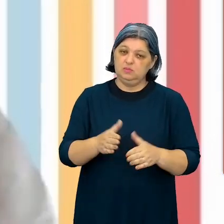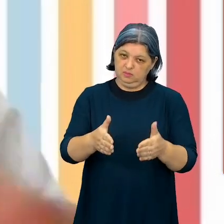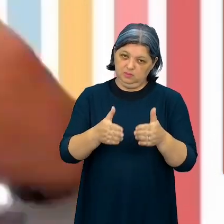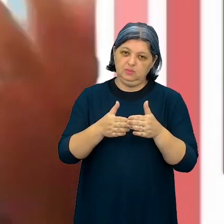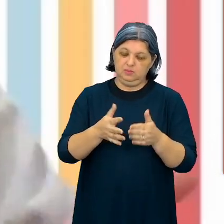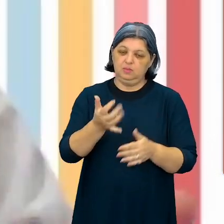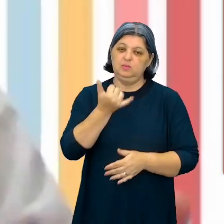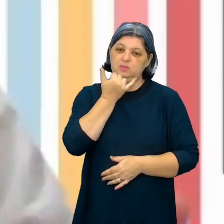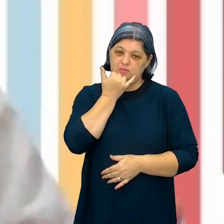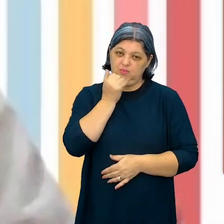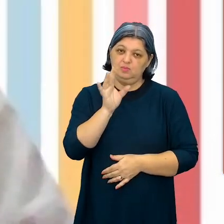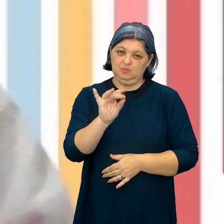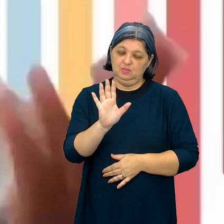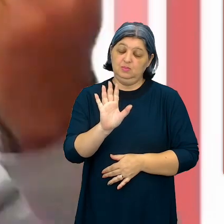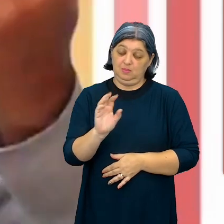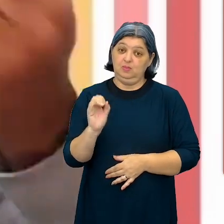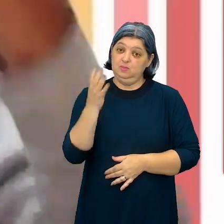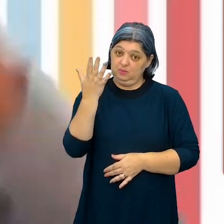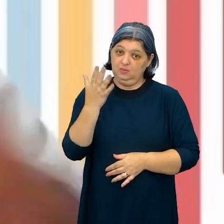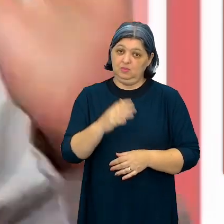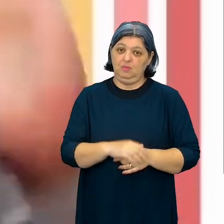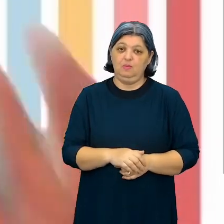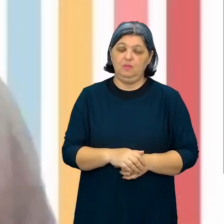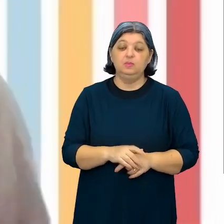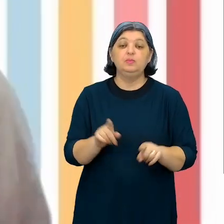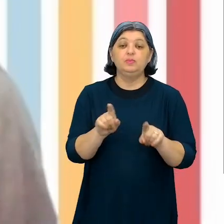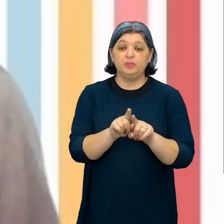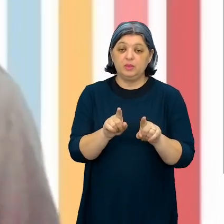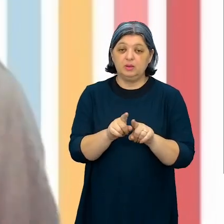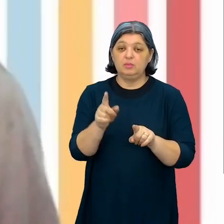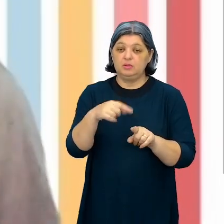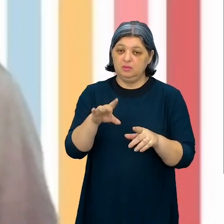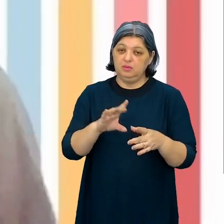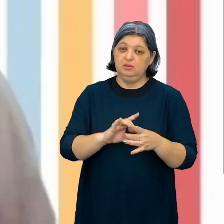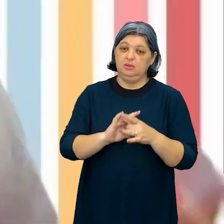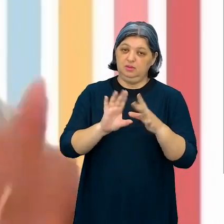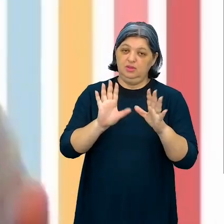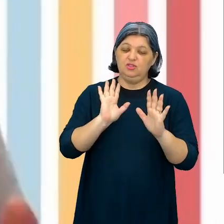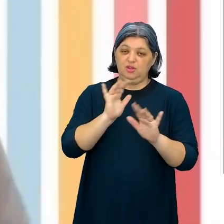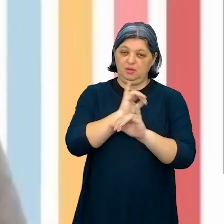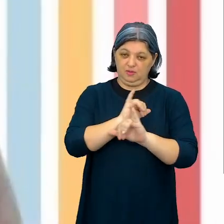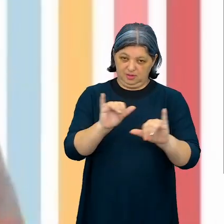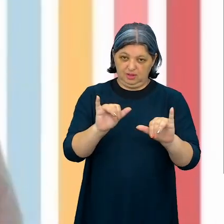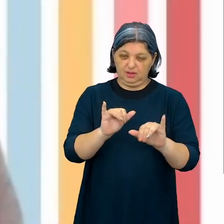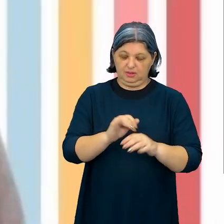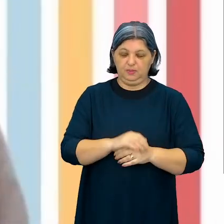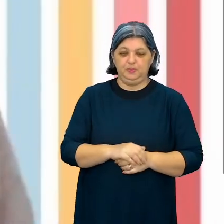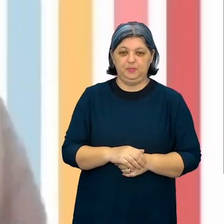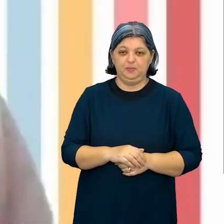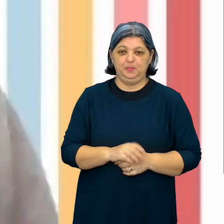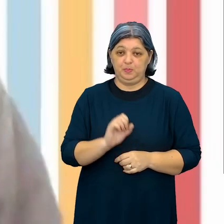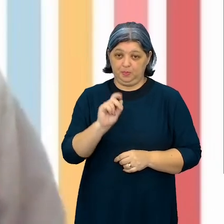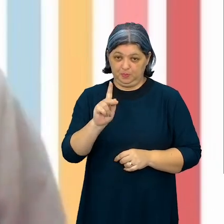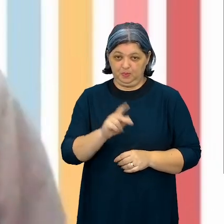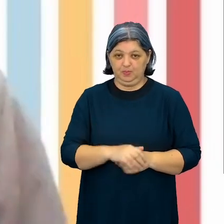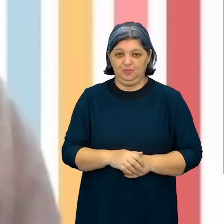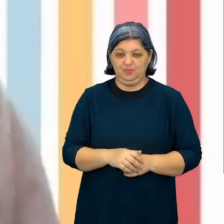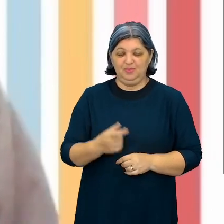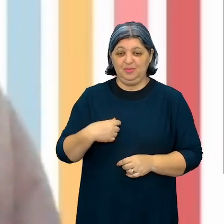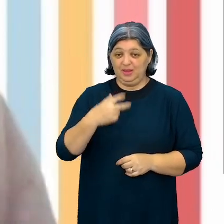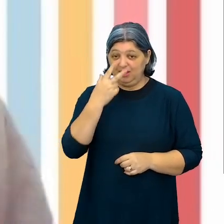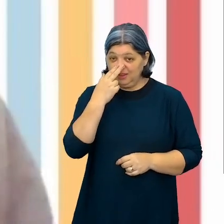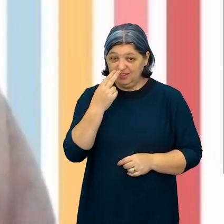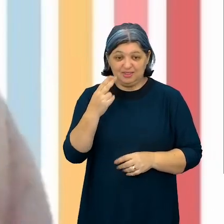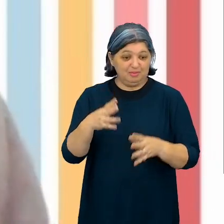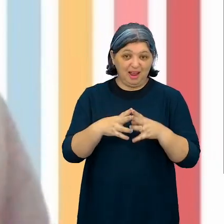já peço desculpas a vocês caso isso aconteça e já de e também todo sobreaviso em relação a isso tá bom por um achar que